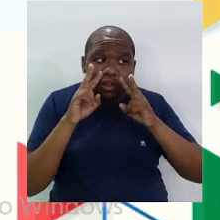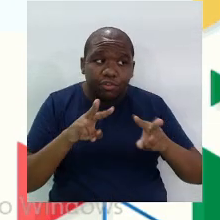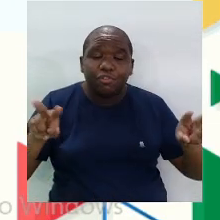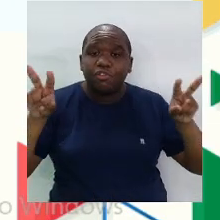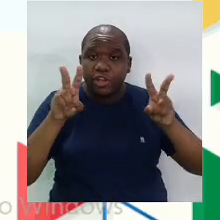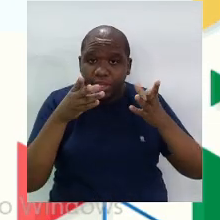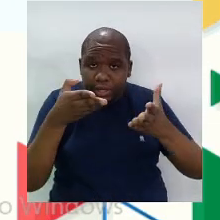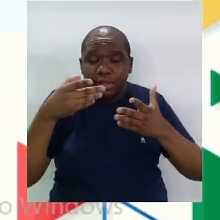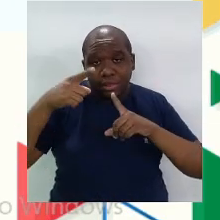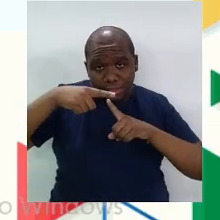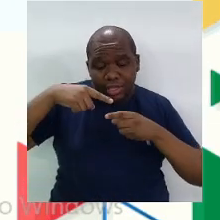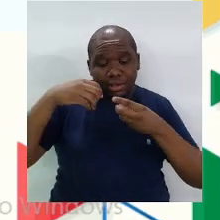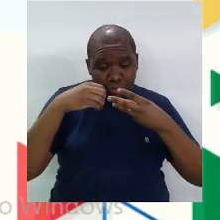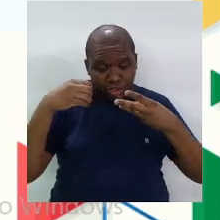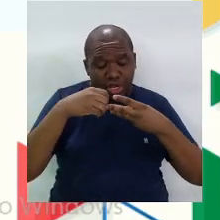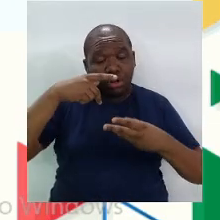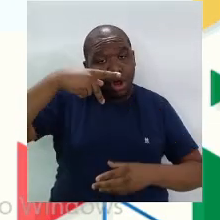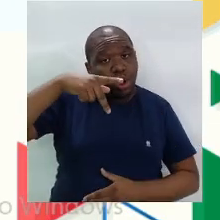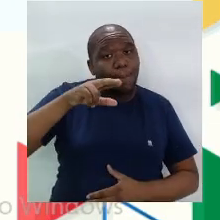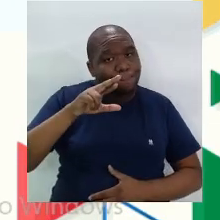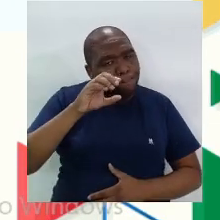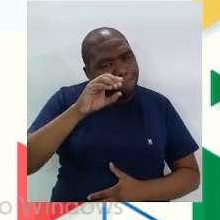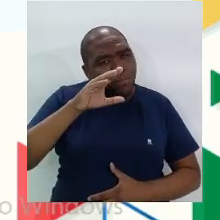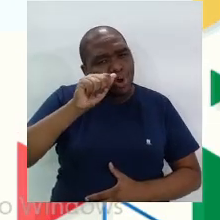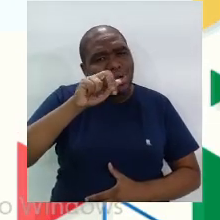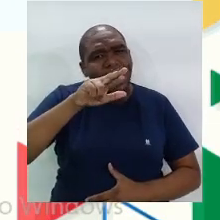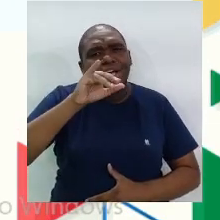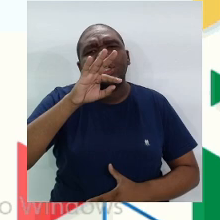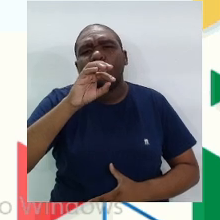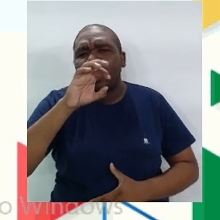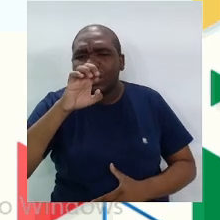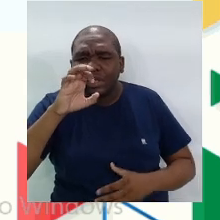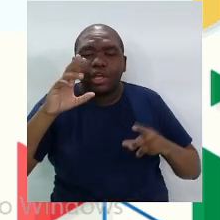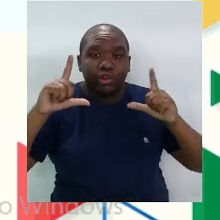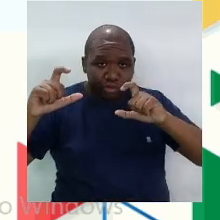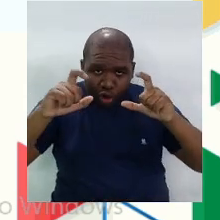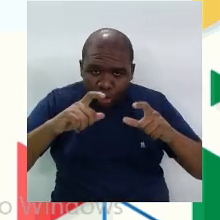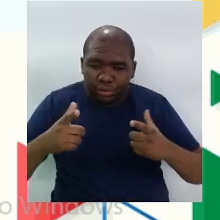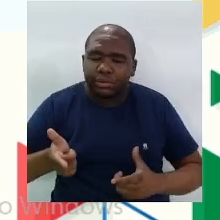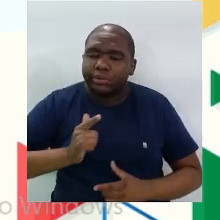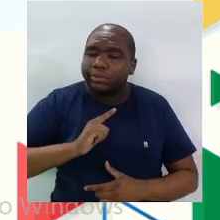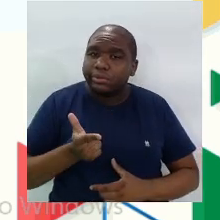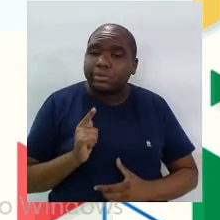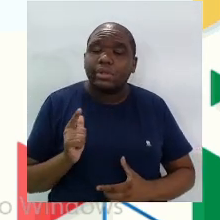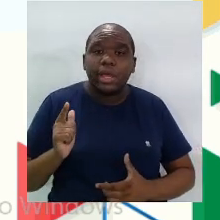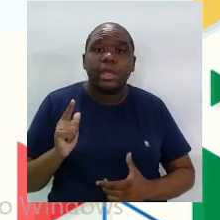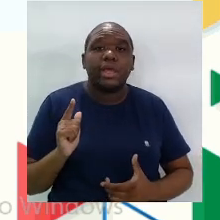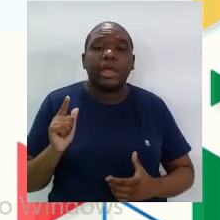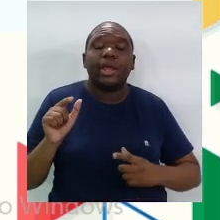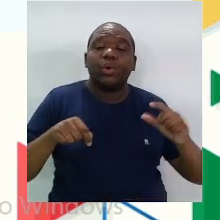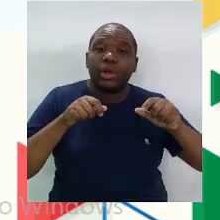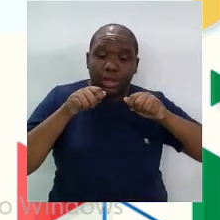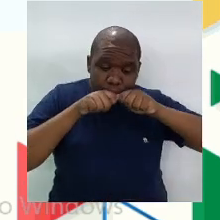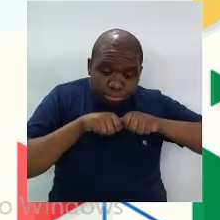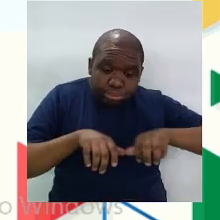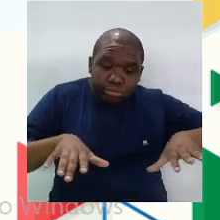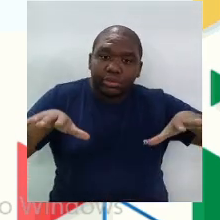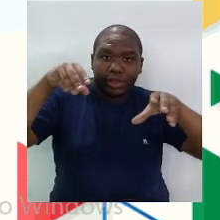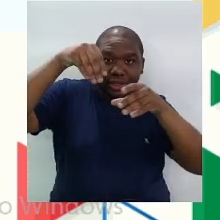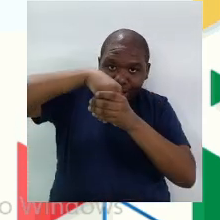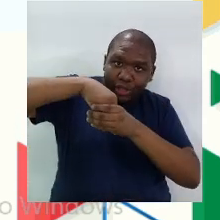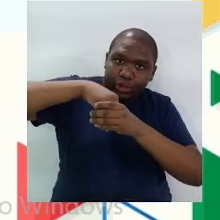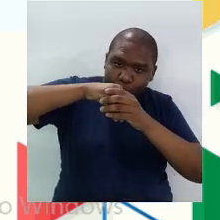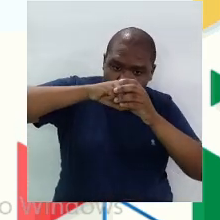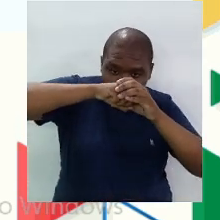célula pré-eucarionte. Vejam que o núcleo ali, o citoplasma, ele está espalhado pela